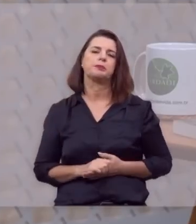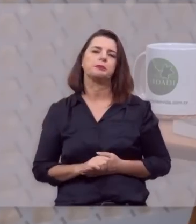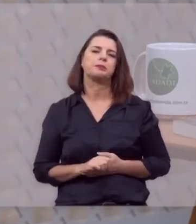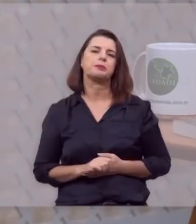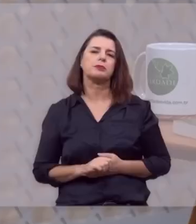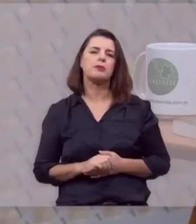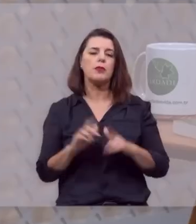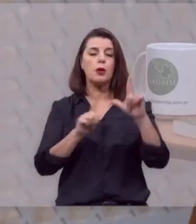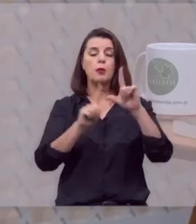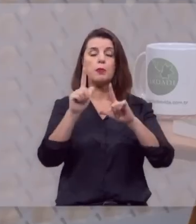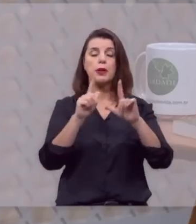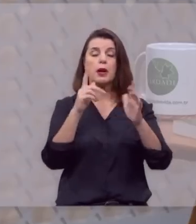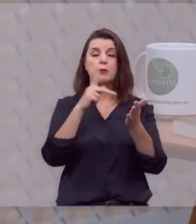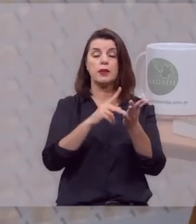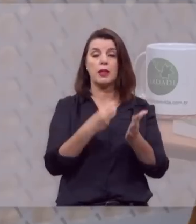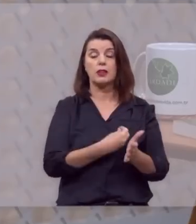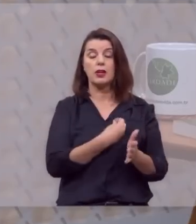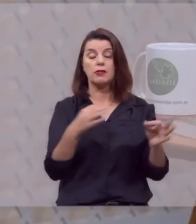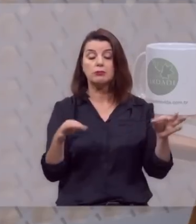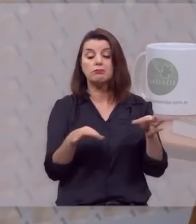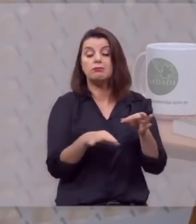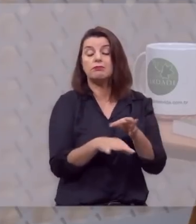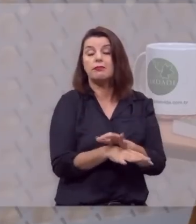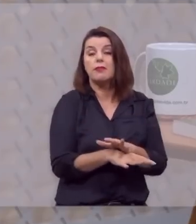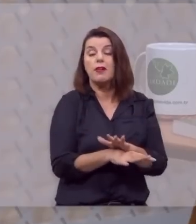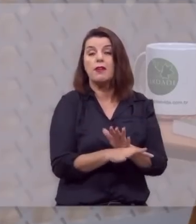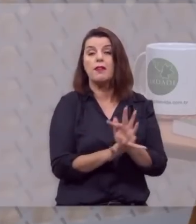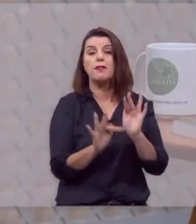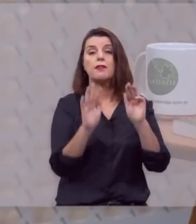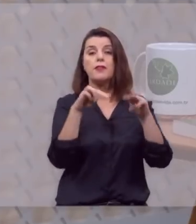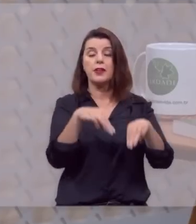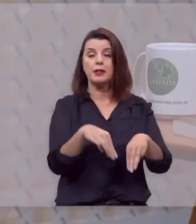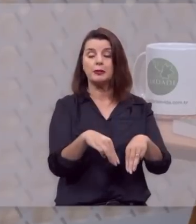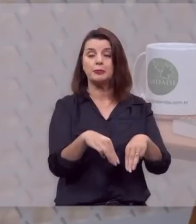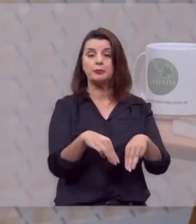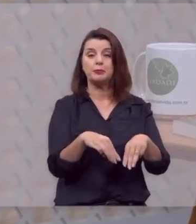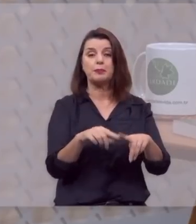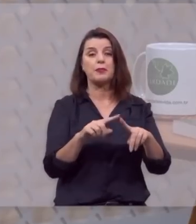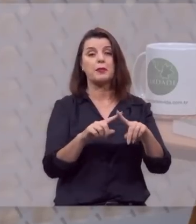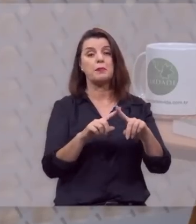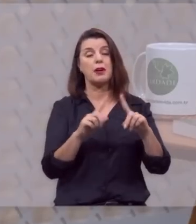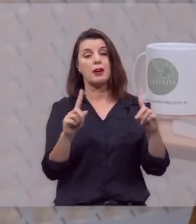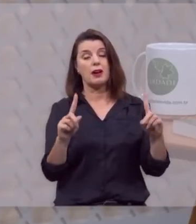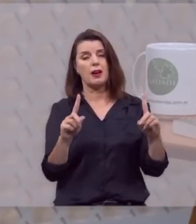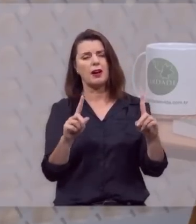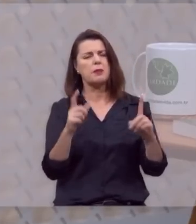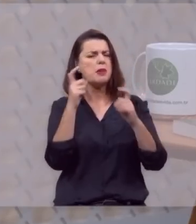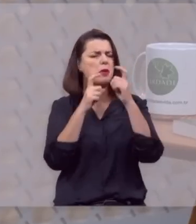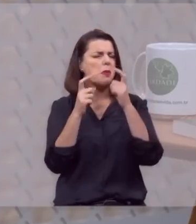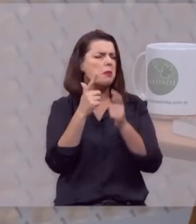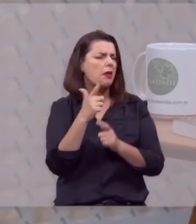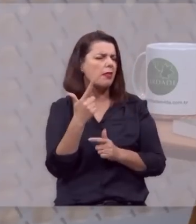@IPBOficial. O programa Verdade e Vida vai chegando agora ao seu final, mas não se